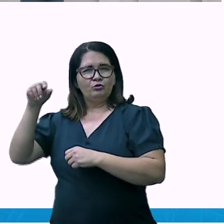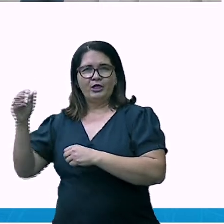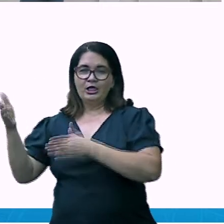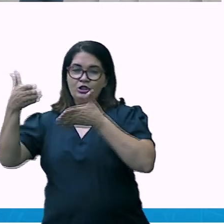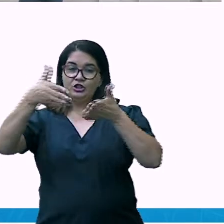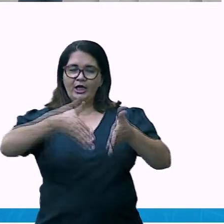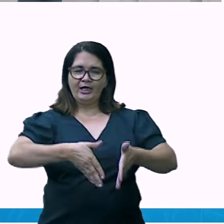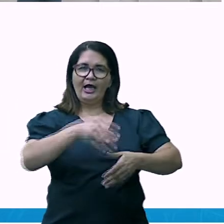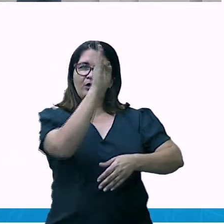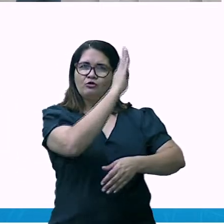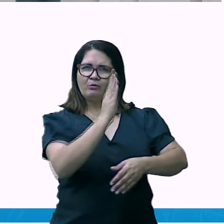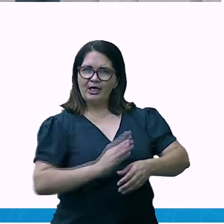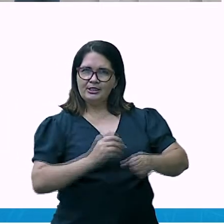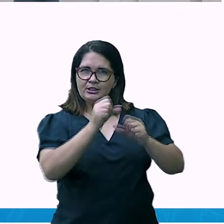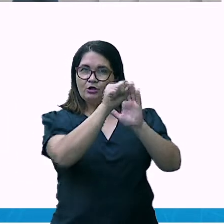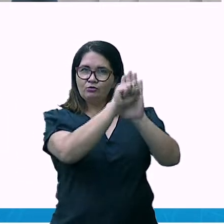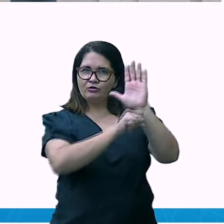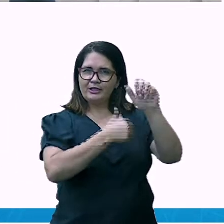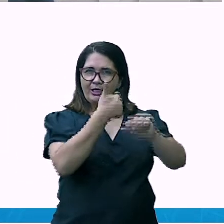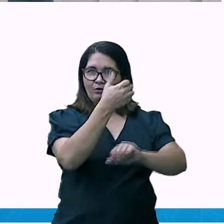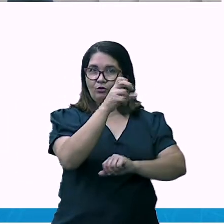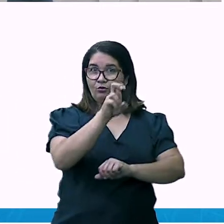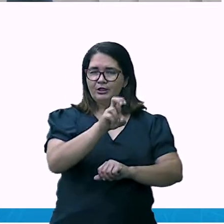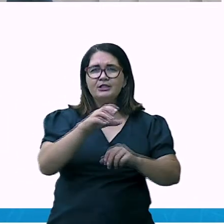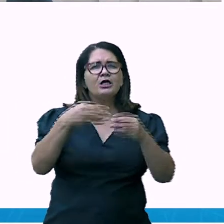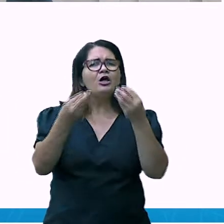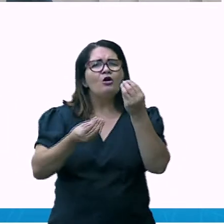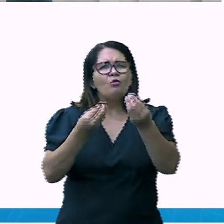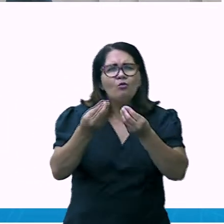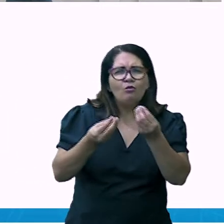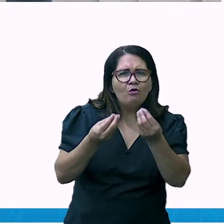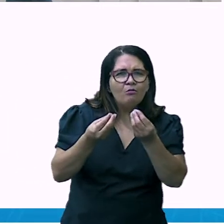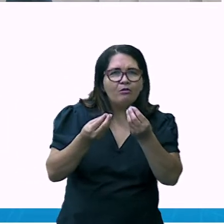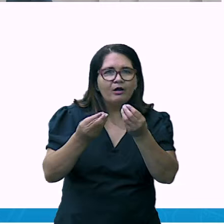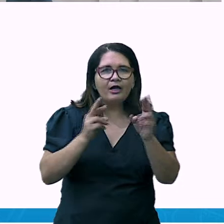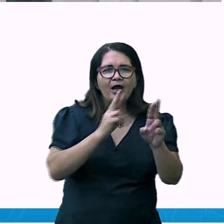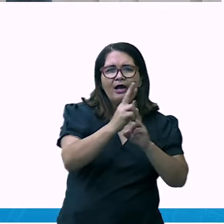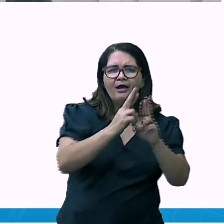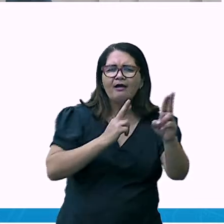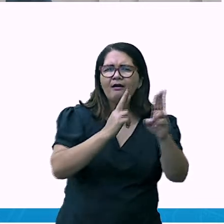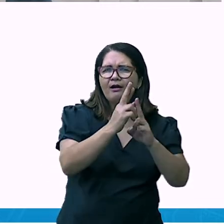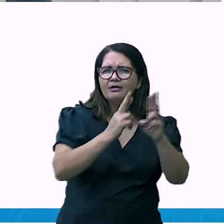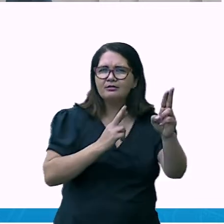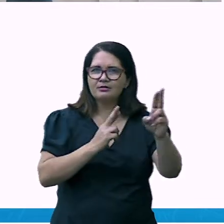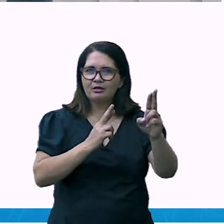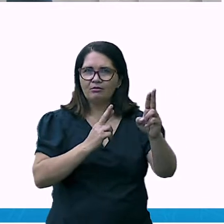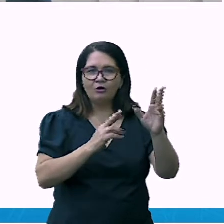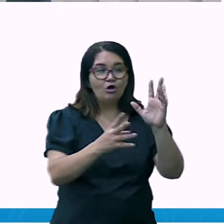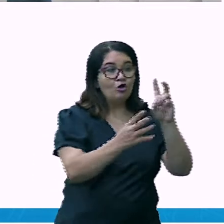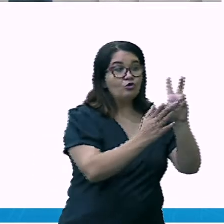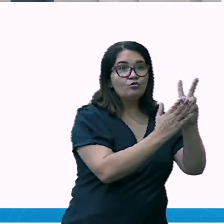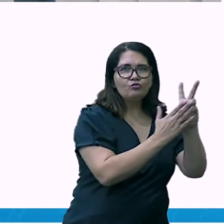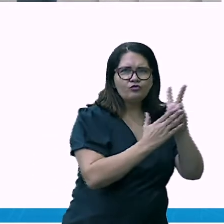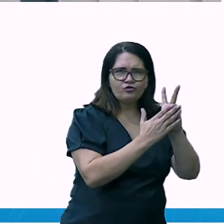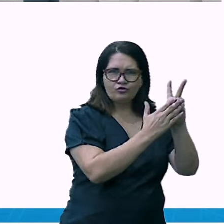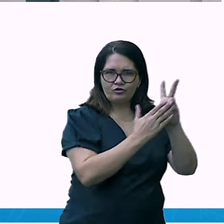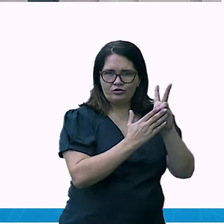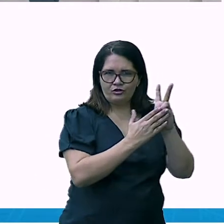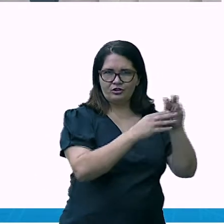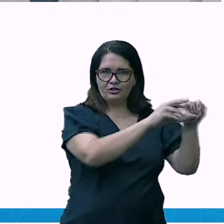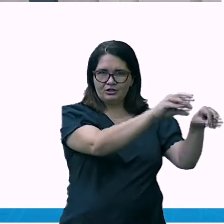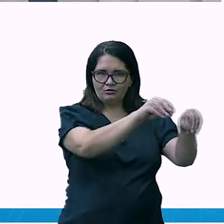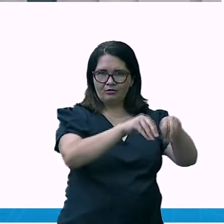XVI, qual era a visão que o indígena e os colonizadores tinham sobre a terra? Qual é? Eu trouxe aqui